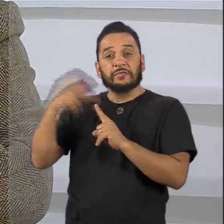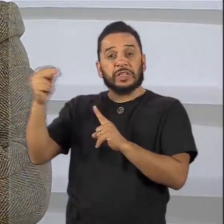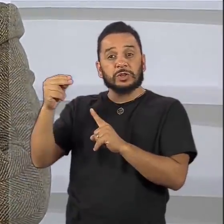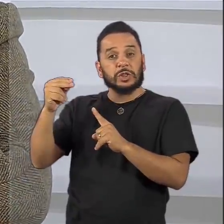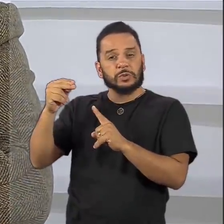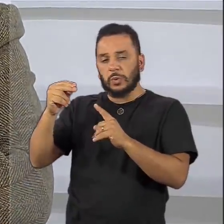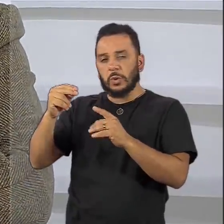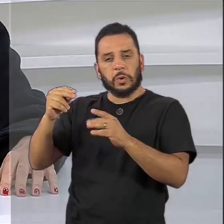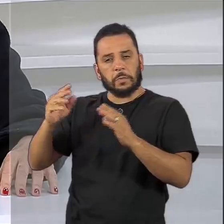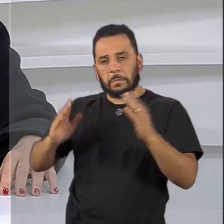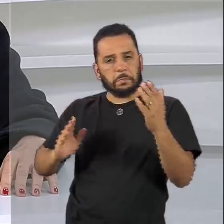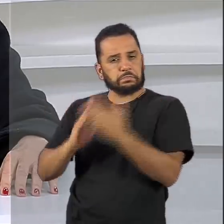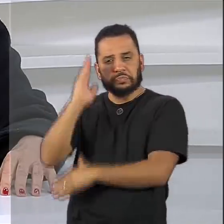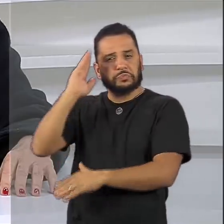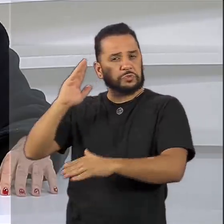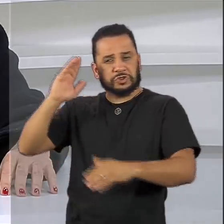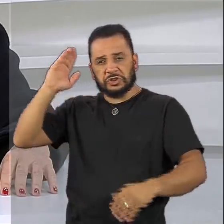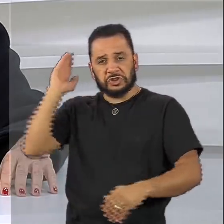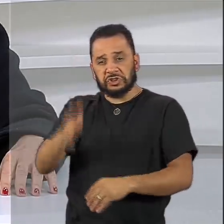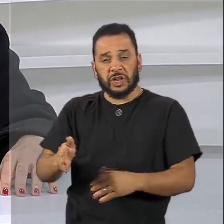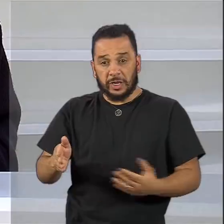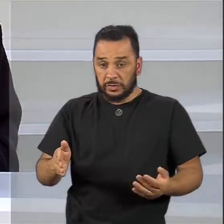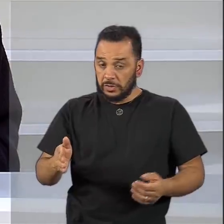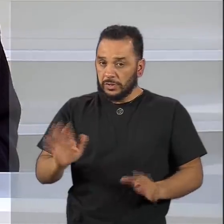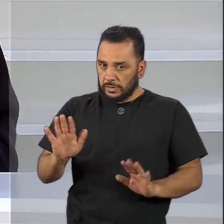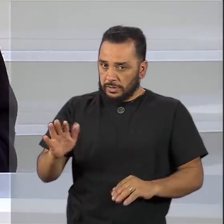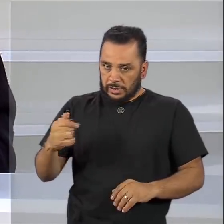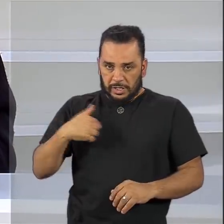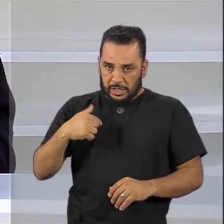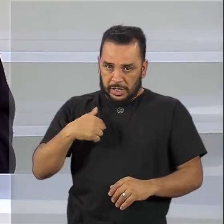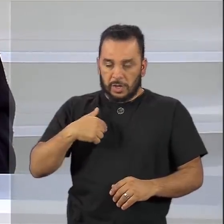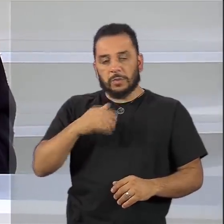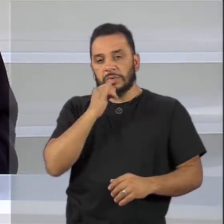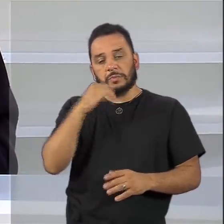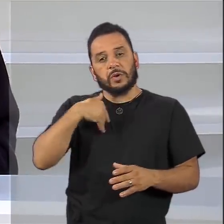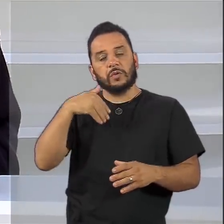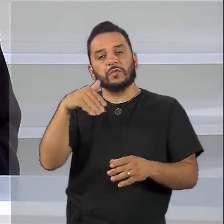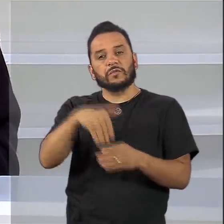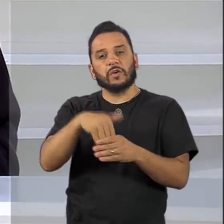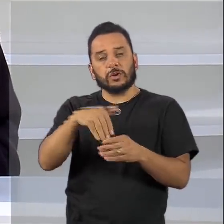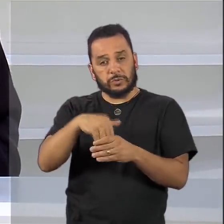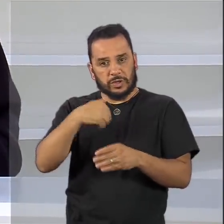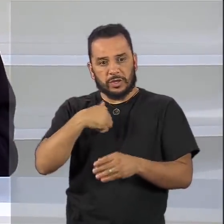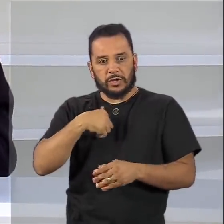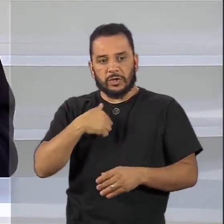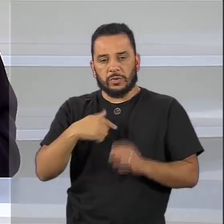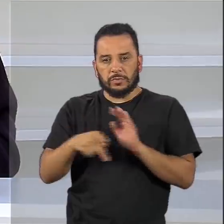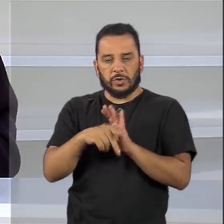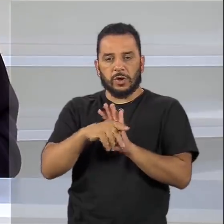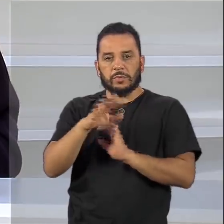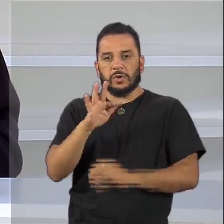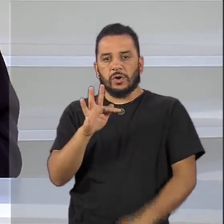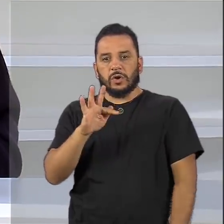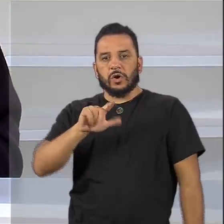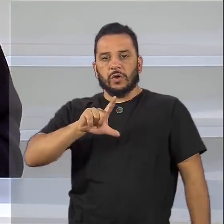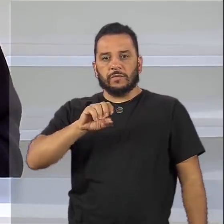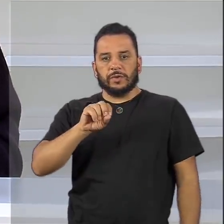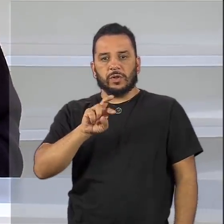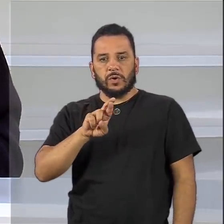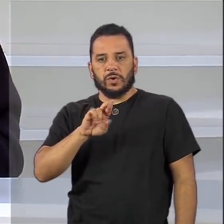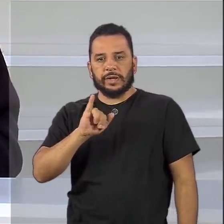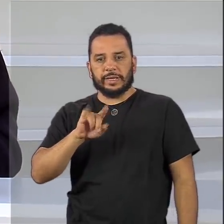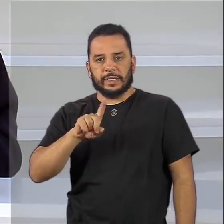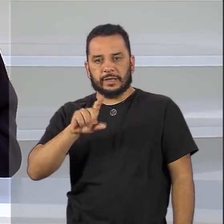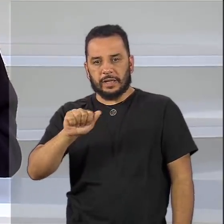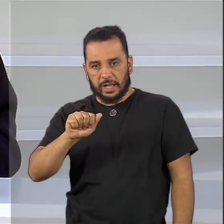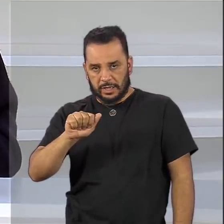um ou outro estado. Quer dizer, então, o meu voto, se eu sou da Flórida, por exemplo, a maioria, 51%, digamos, do pessoal da